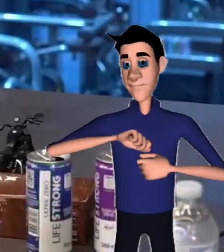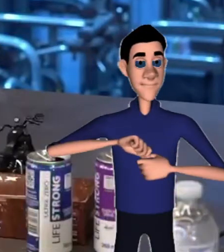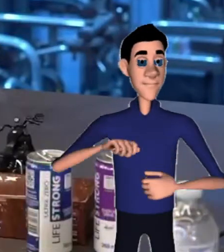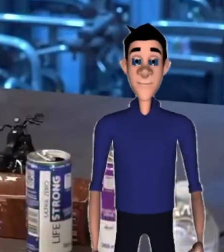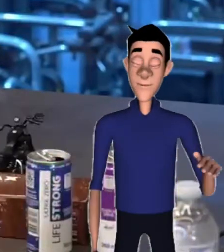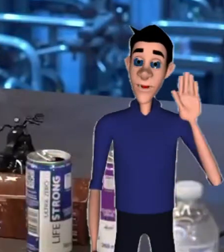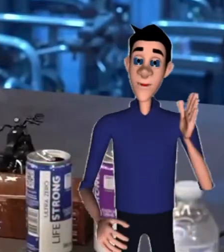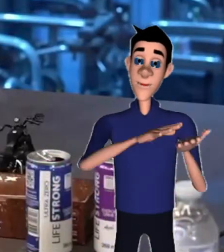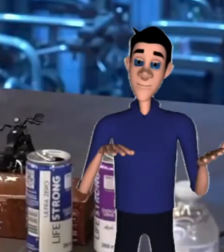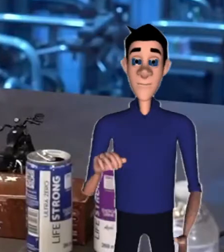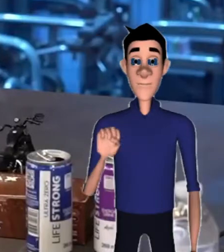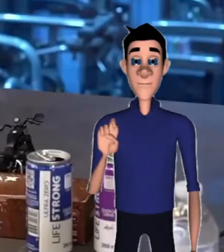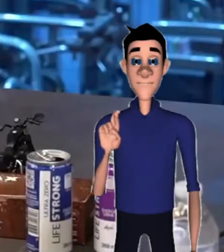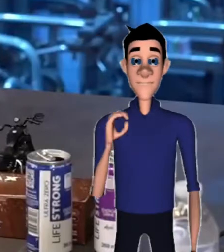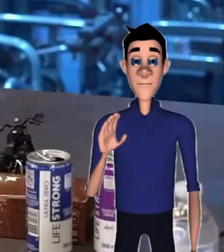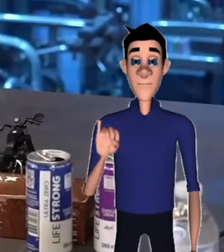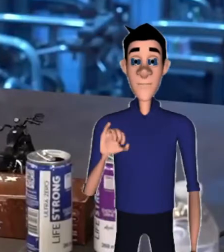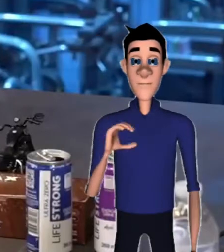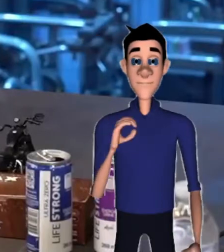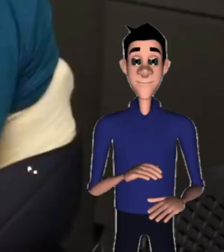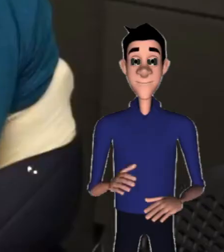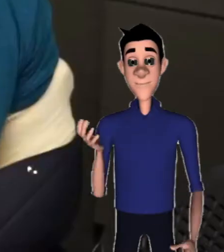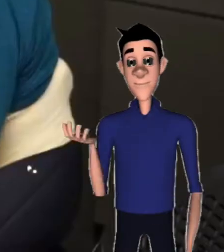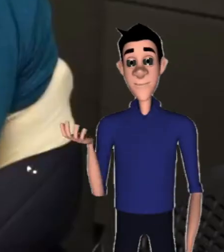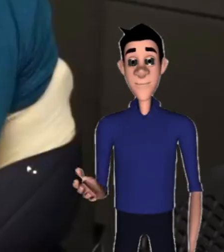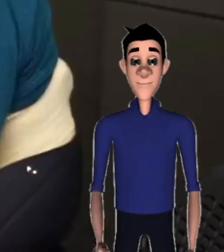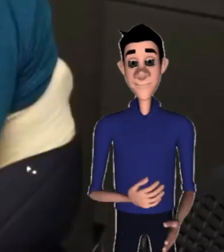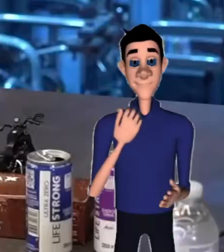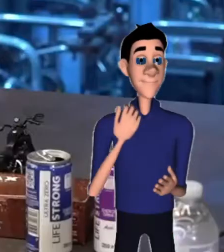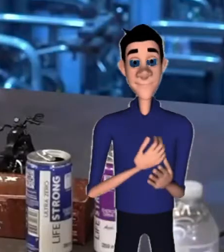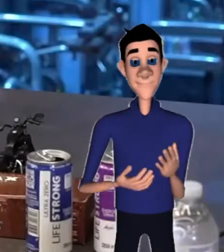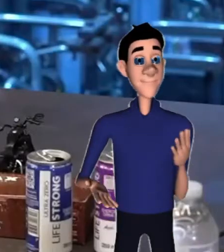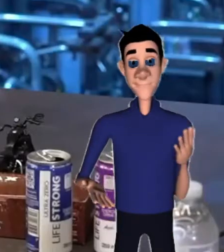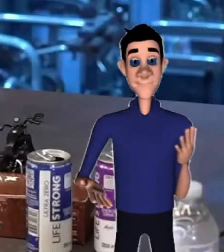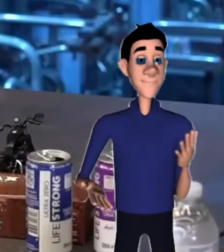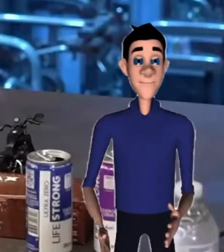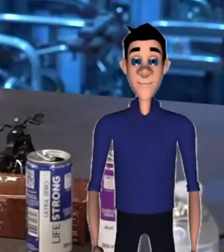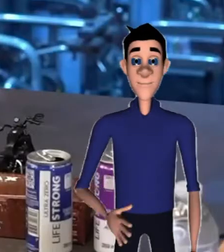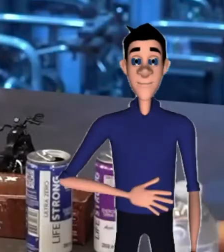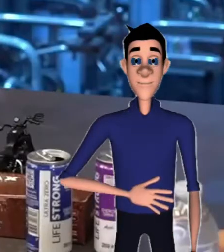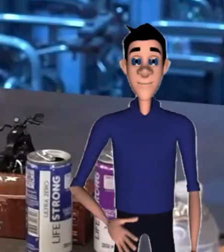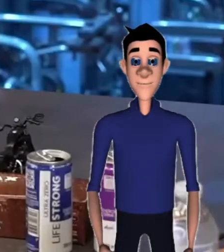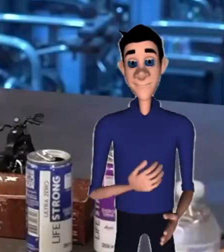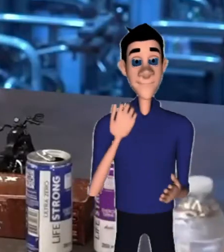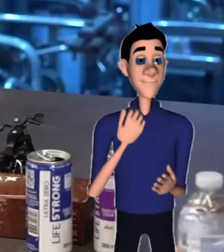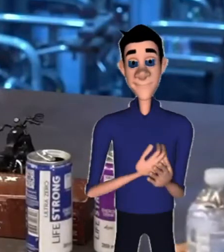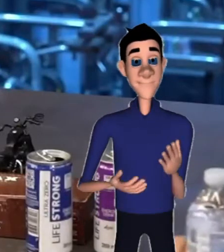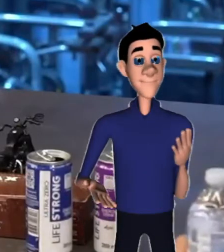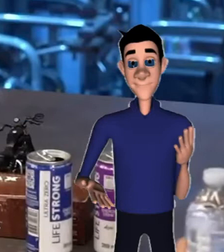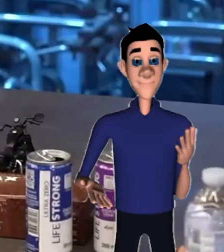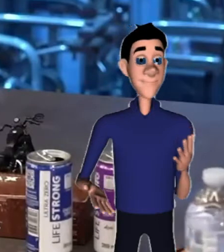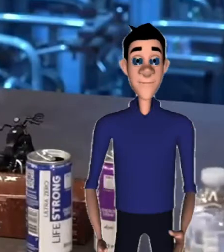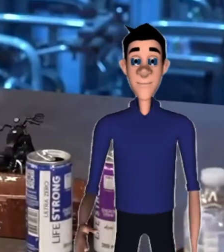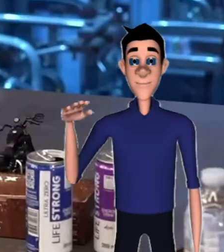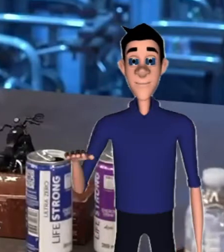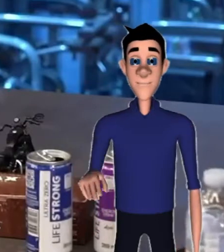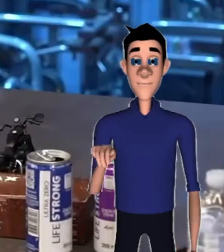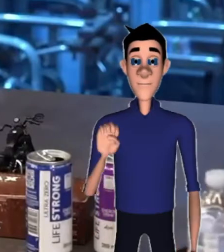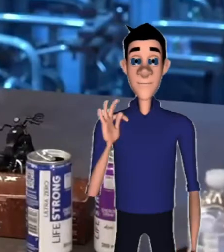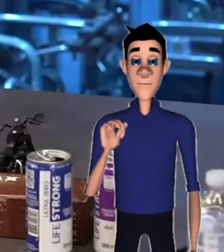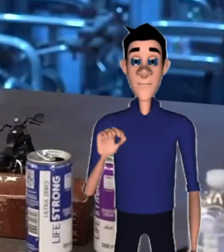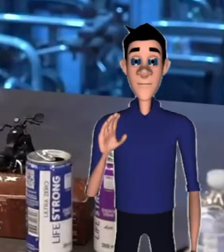Eu vejo muito o falso magro, Muzi. E Júlio, as pessoas que são magras e